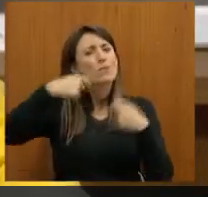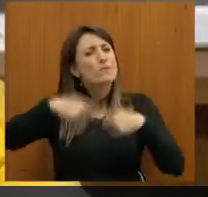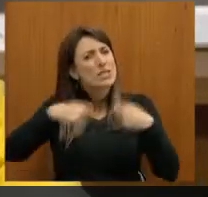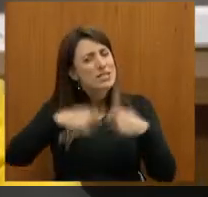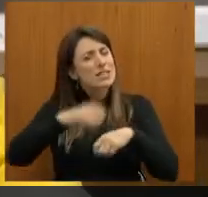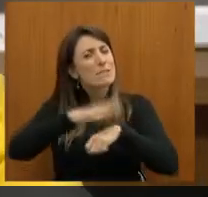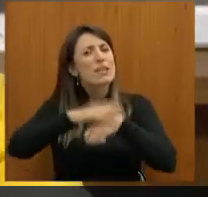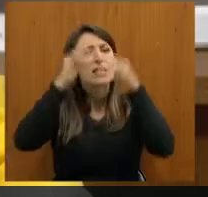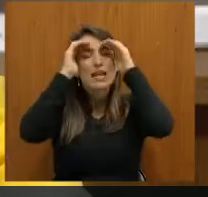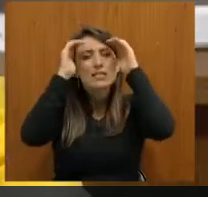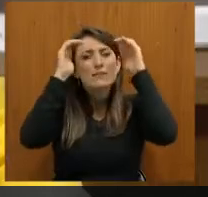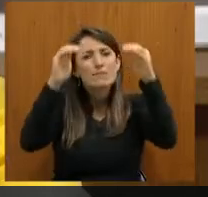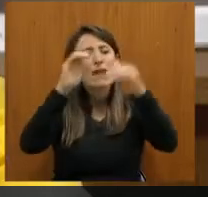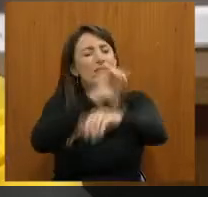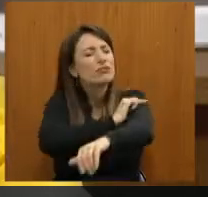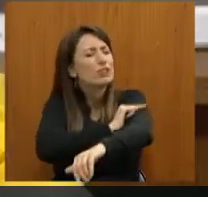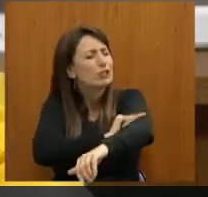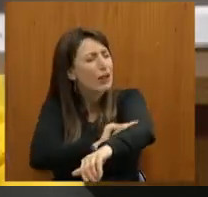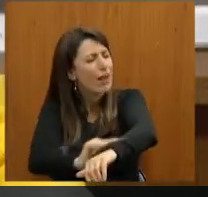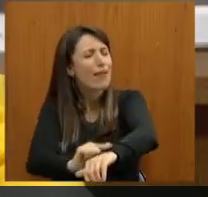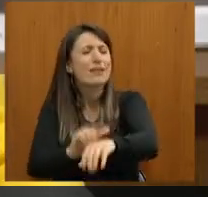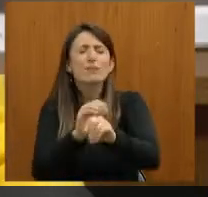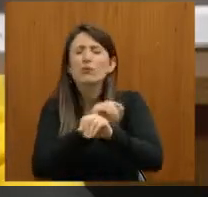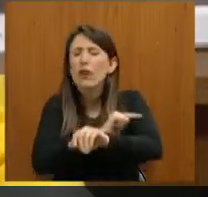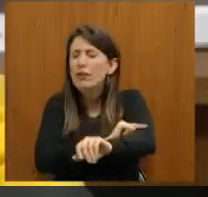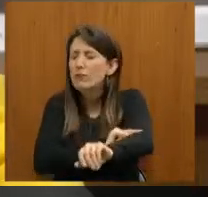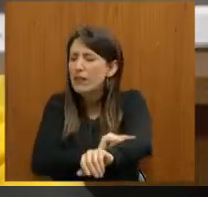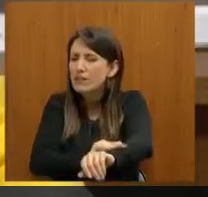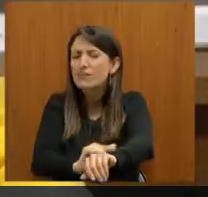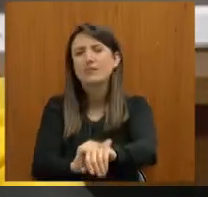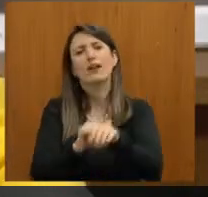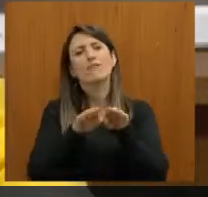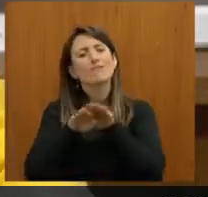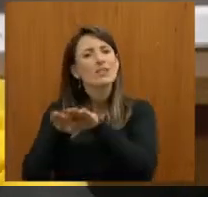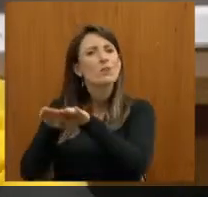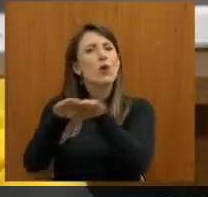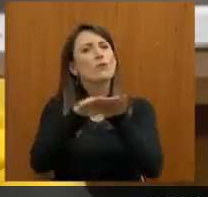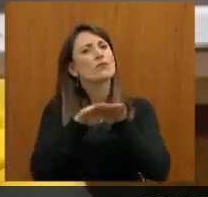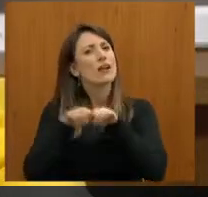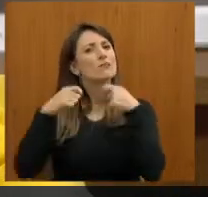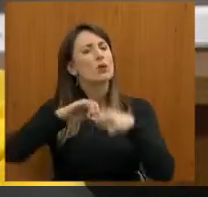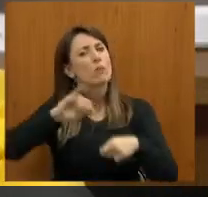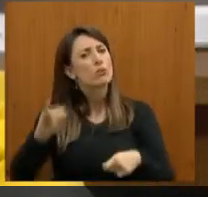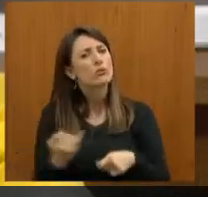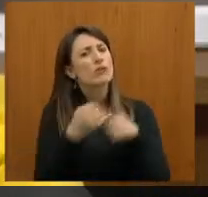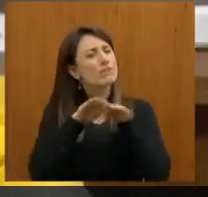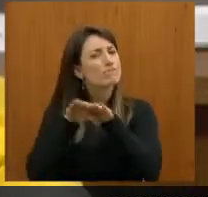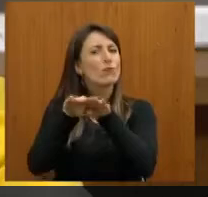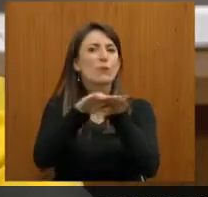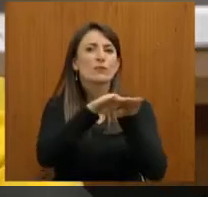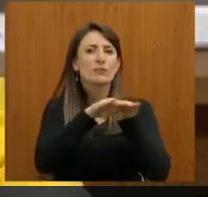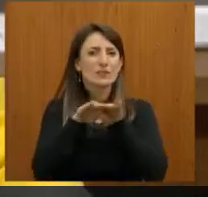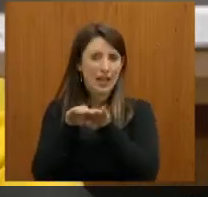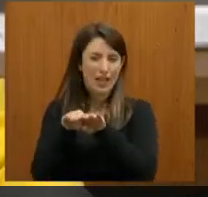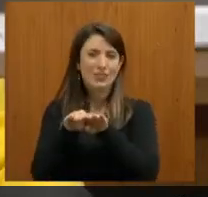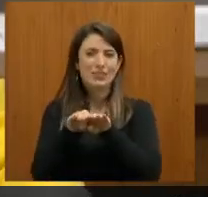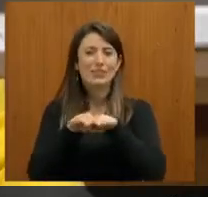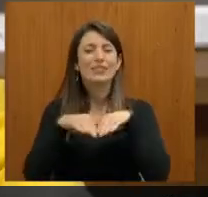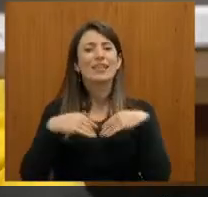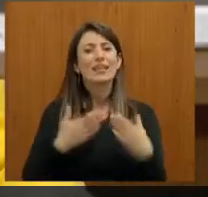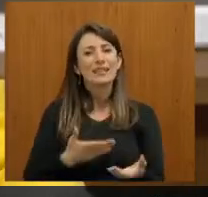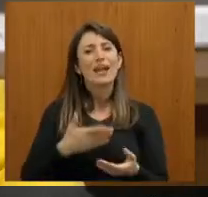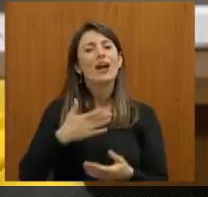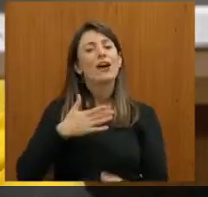gentileza educação e igualdade de oportunidade encerro com a minha